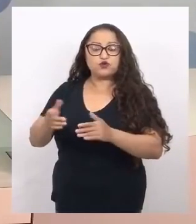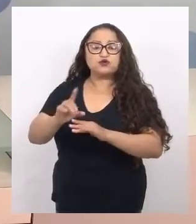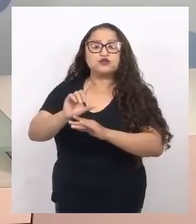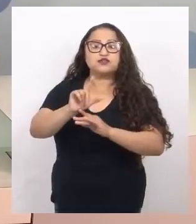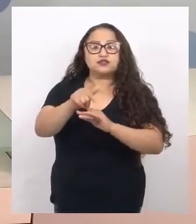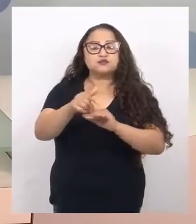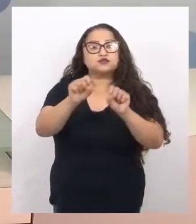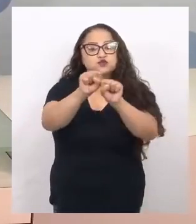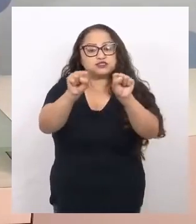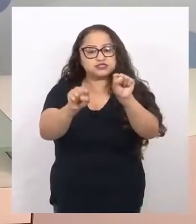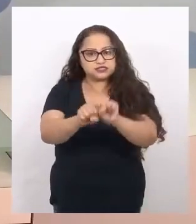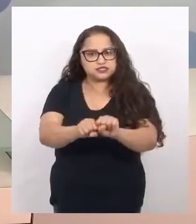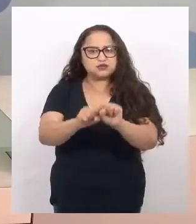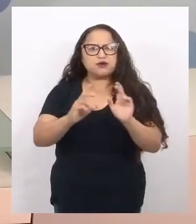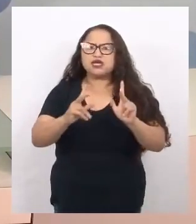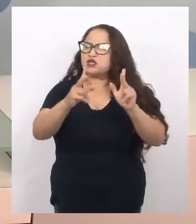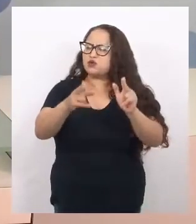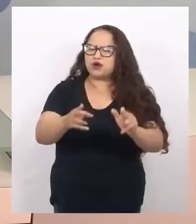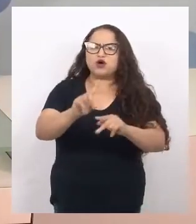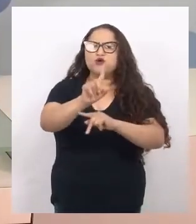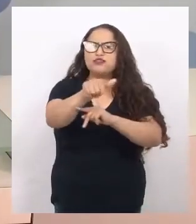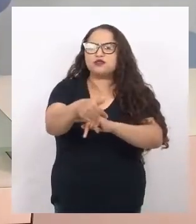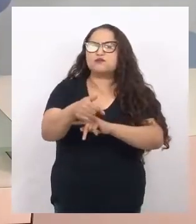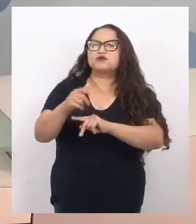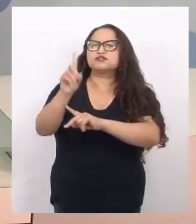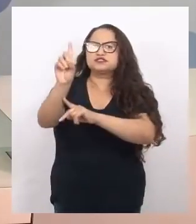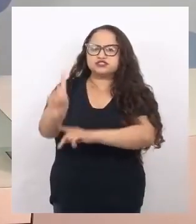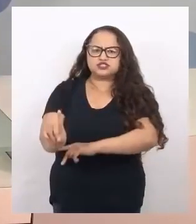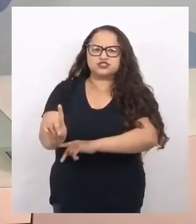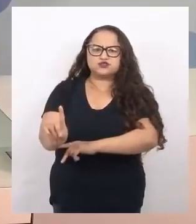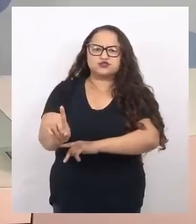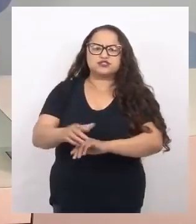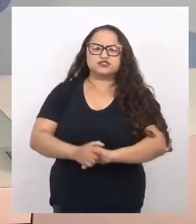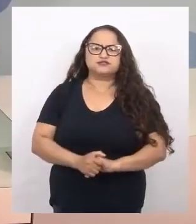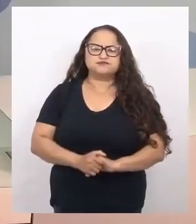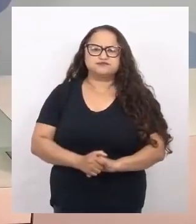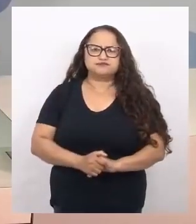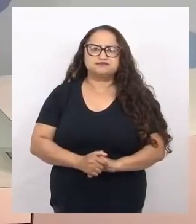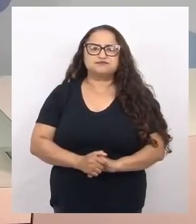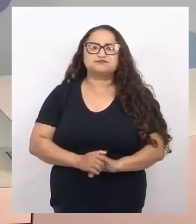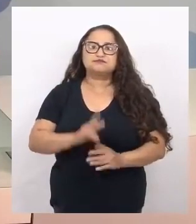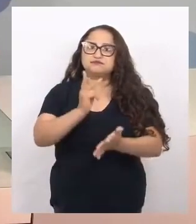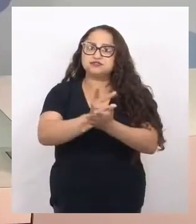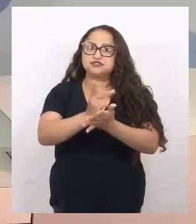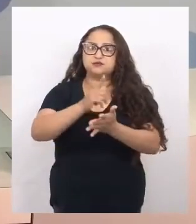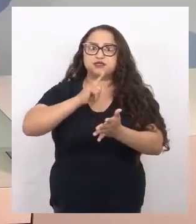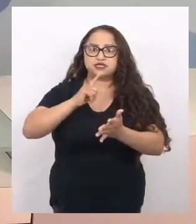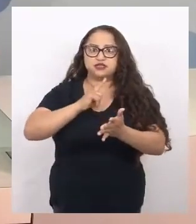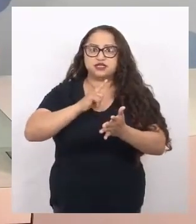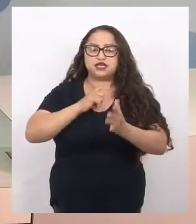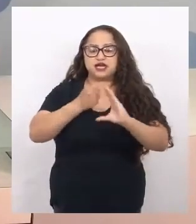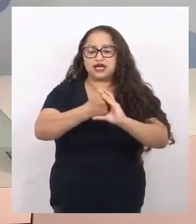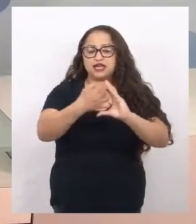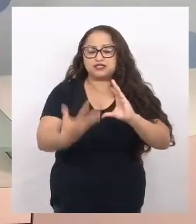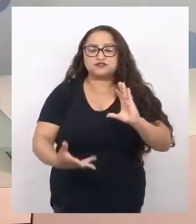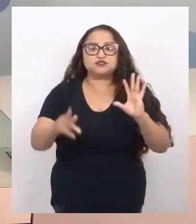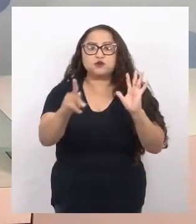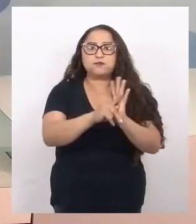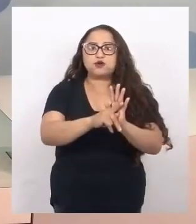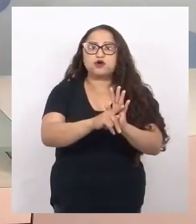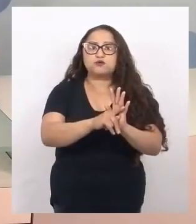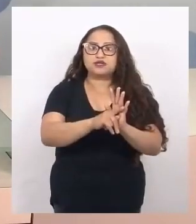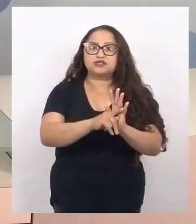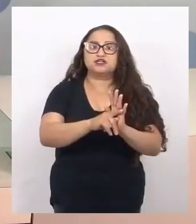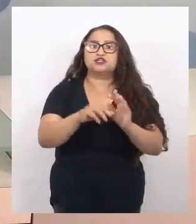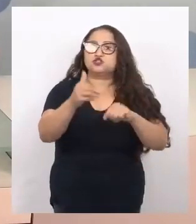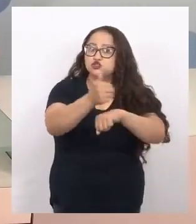parte deles, depois a diretoria, indo a partir da categoria dos servidores, tudo tranquilo. Essa é uma diferença